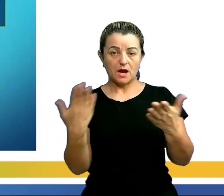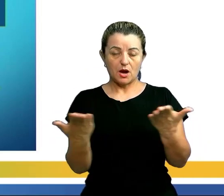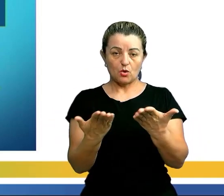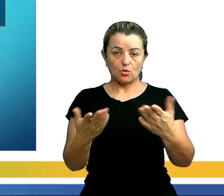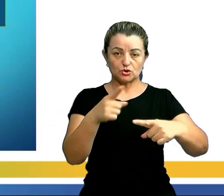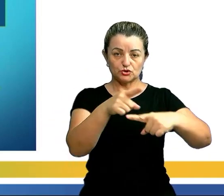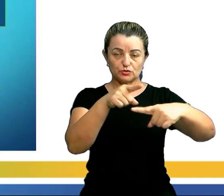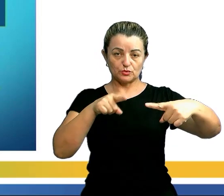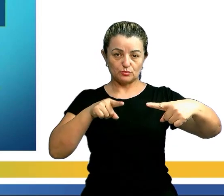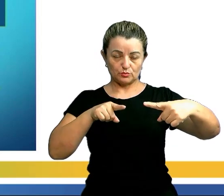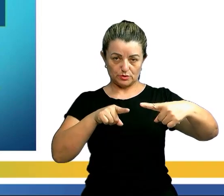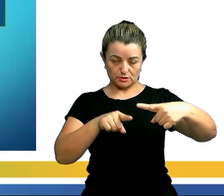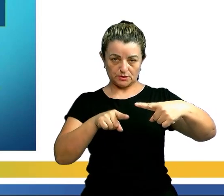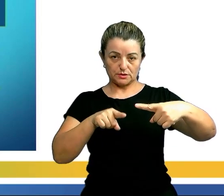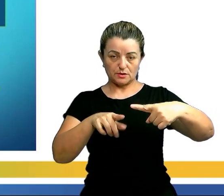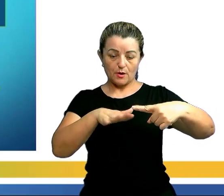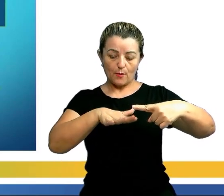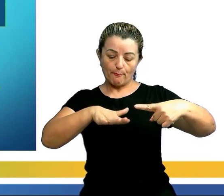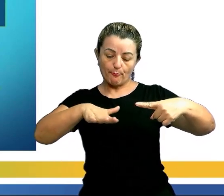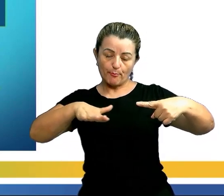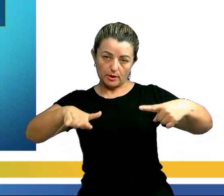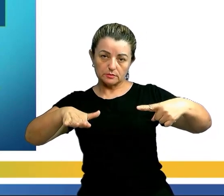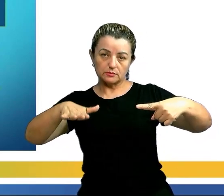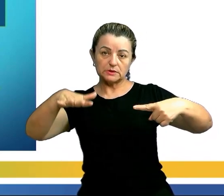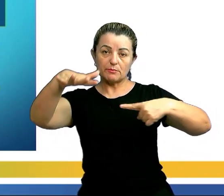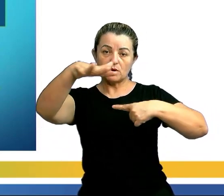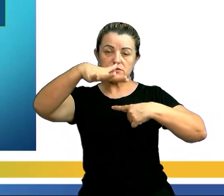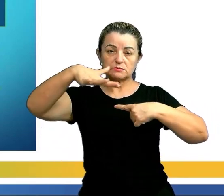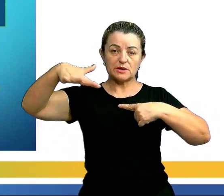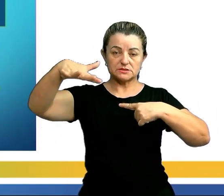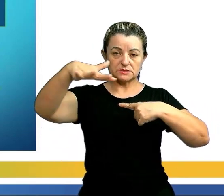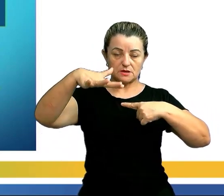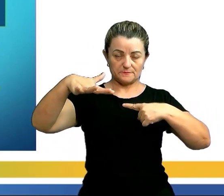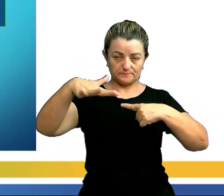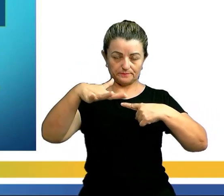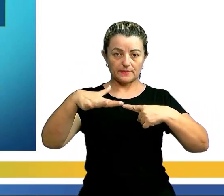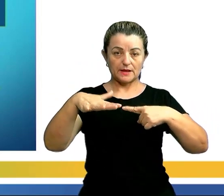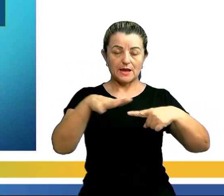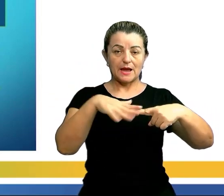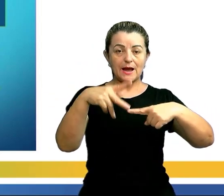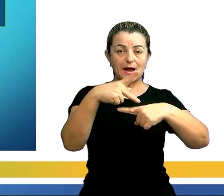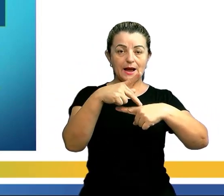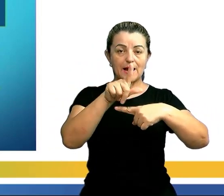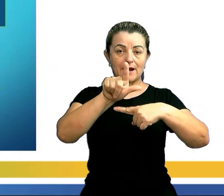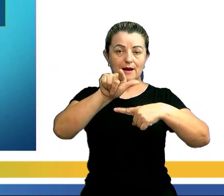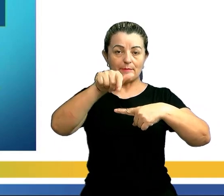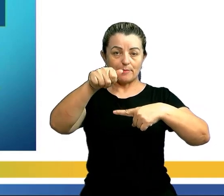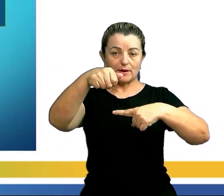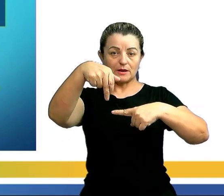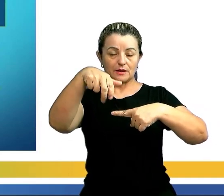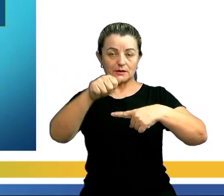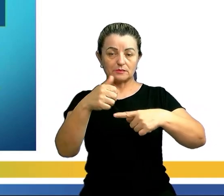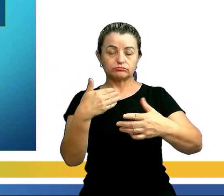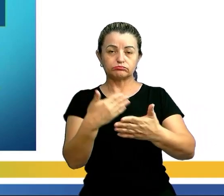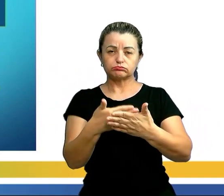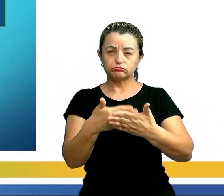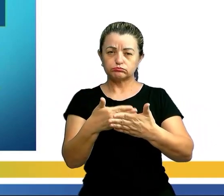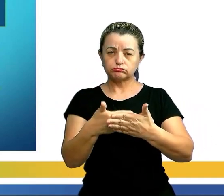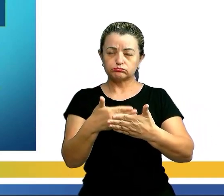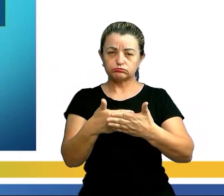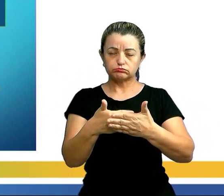entre geometria plana e espacial. A plana é a área da matemática que estuda as figuras planas, ou seja, que